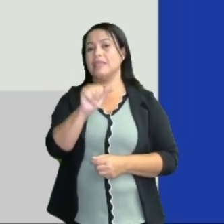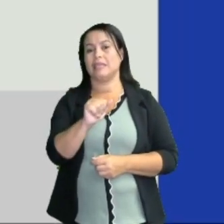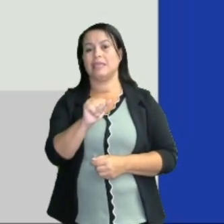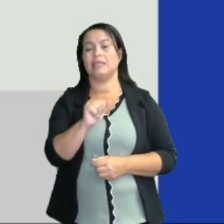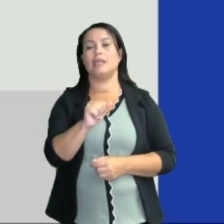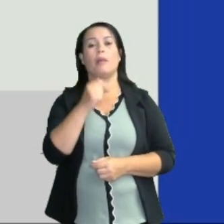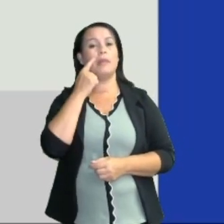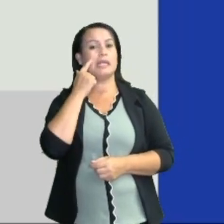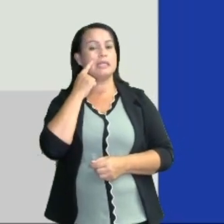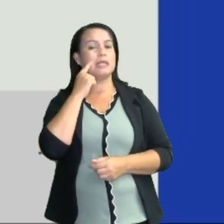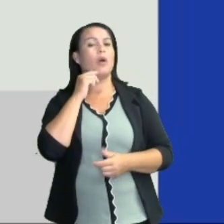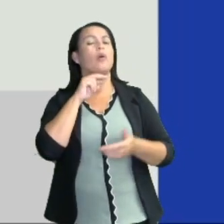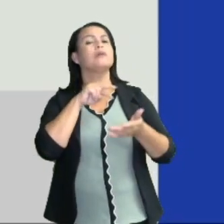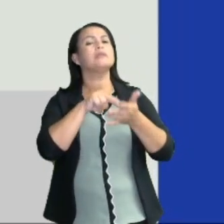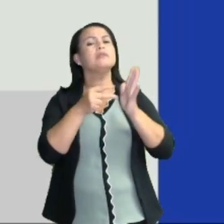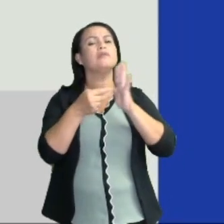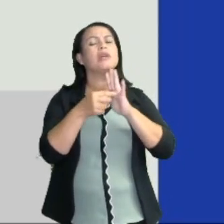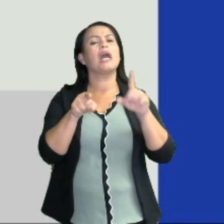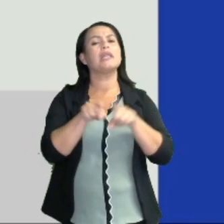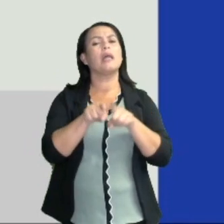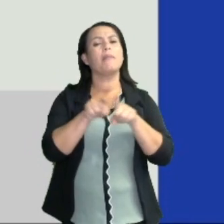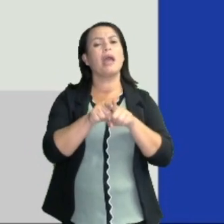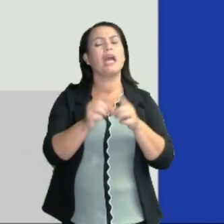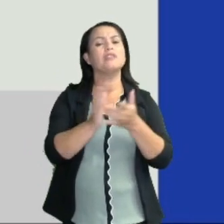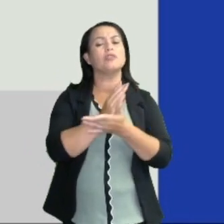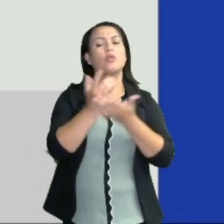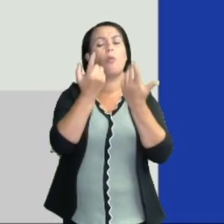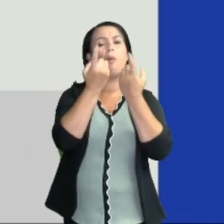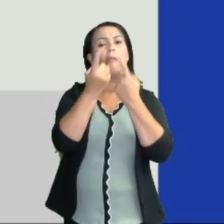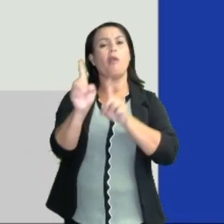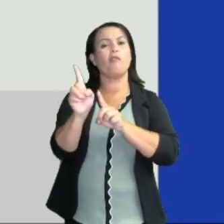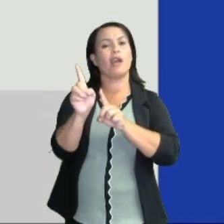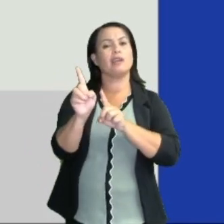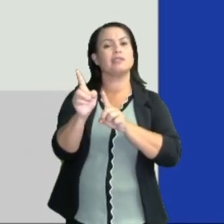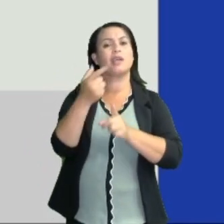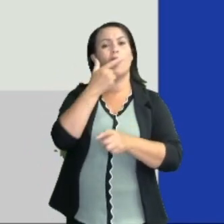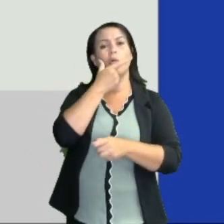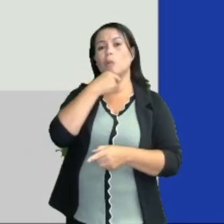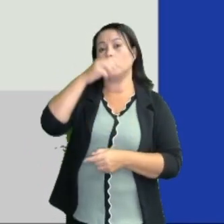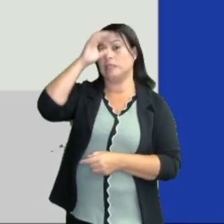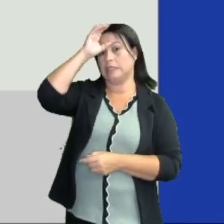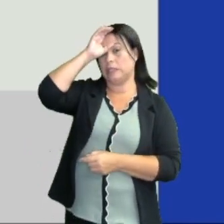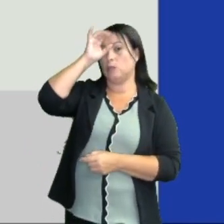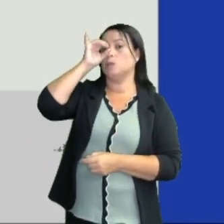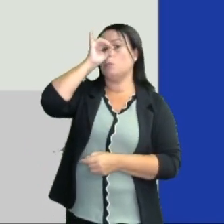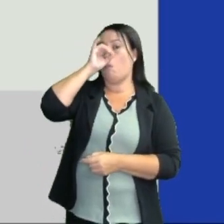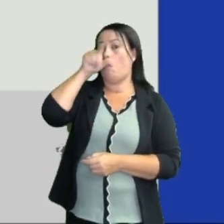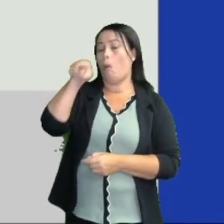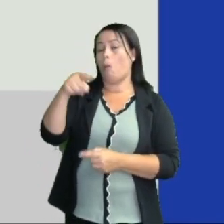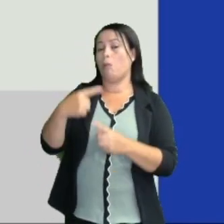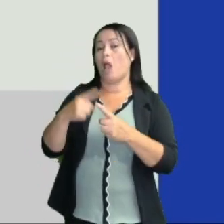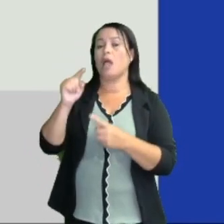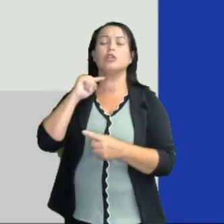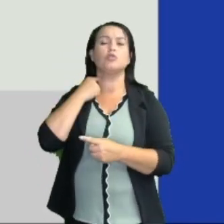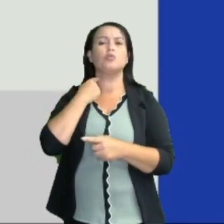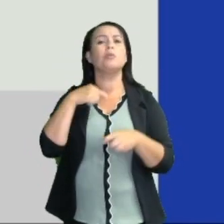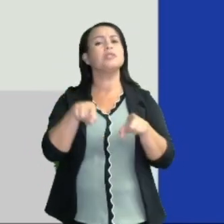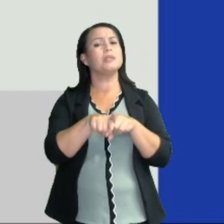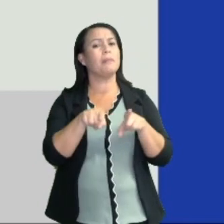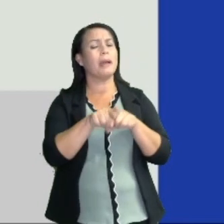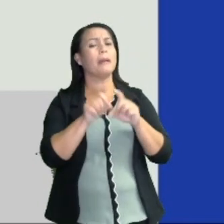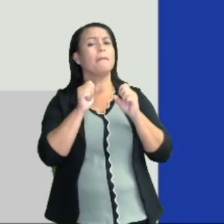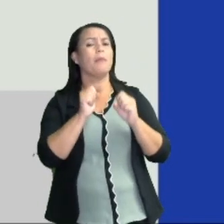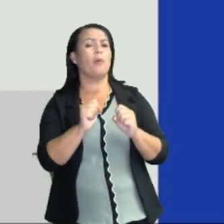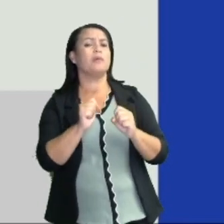que pode ser interpretada como ofensa ao tio. Está chamando o tio de porco. Ao mesmo